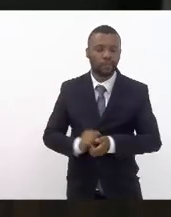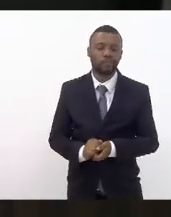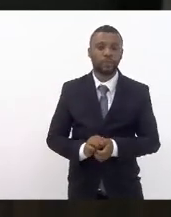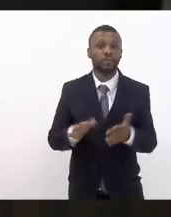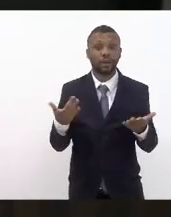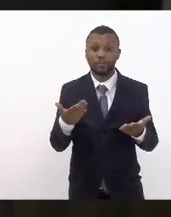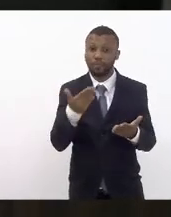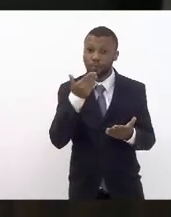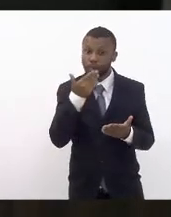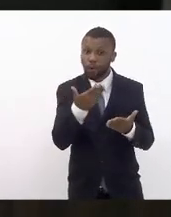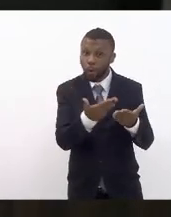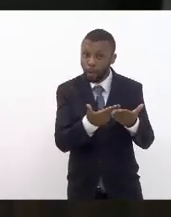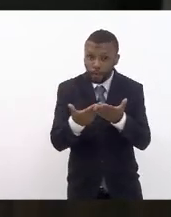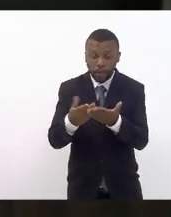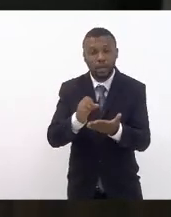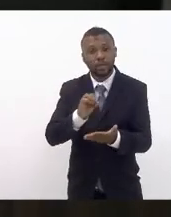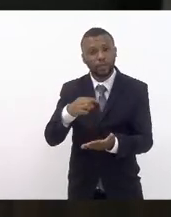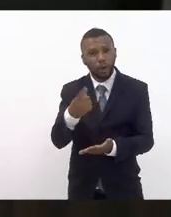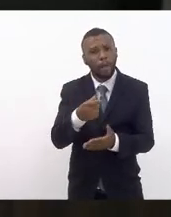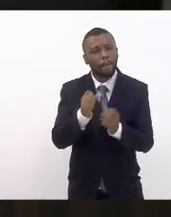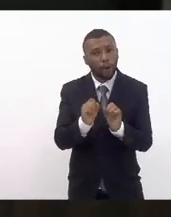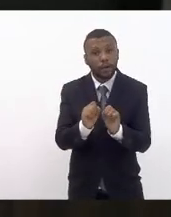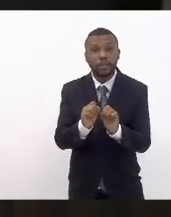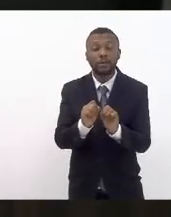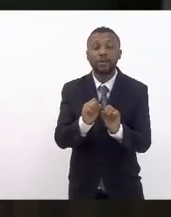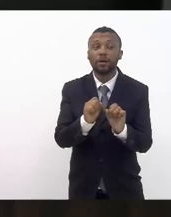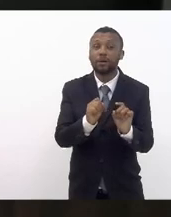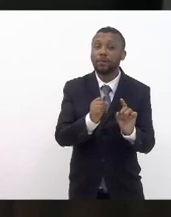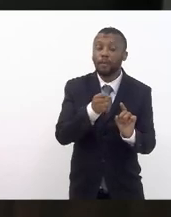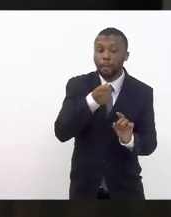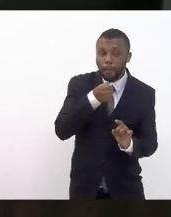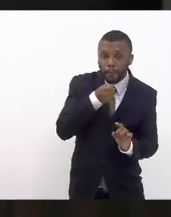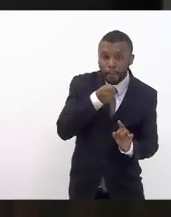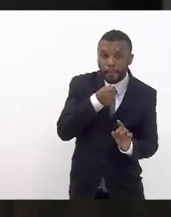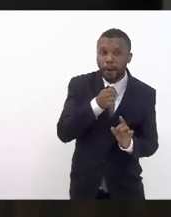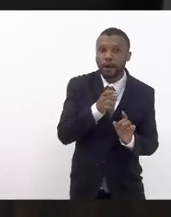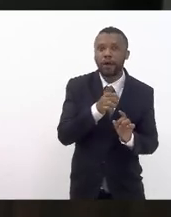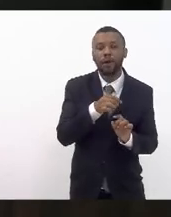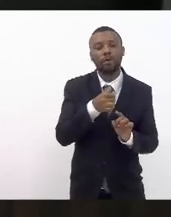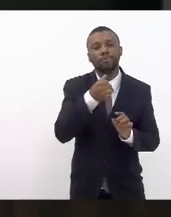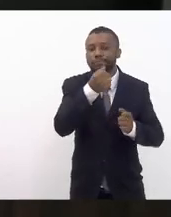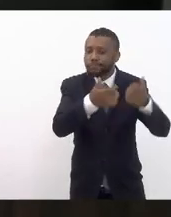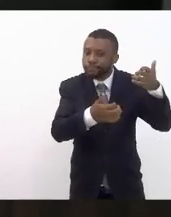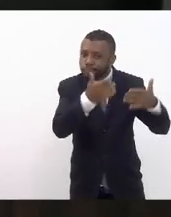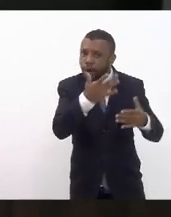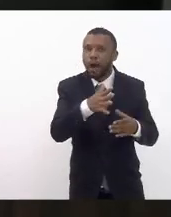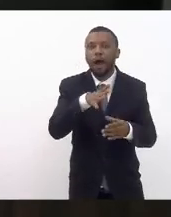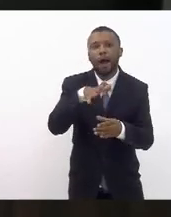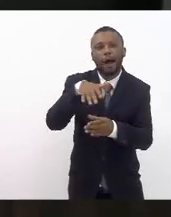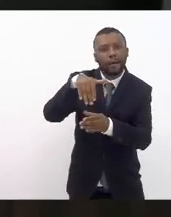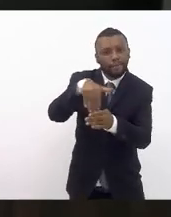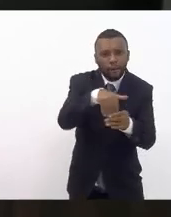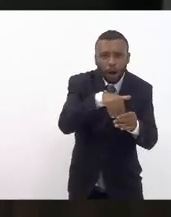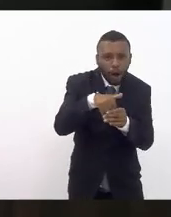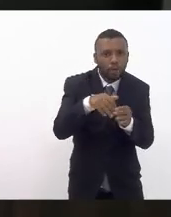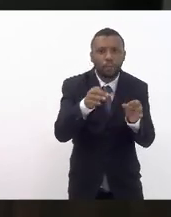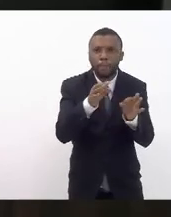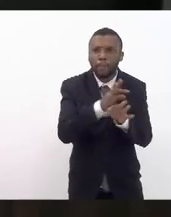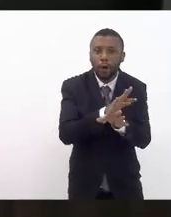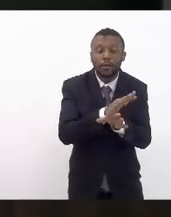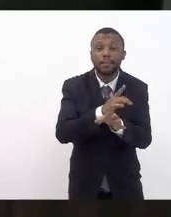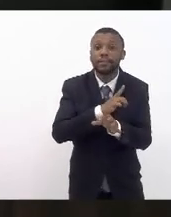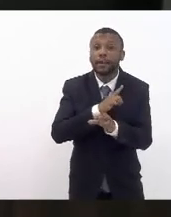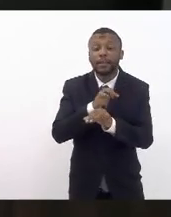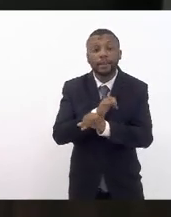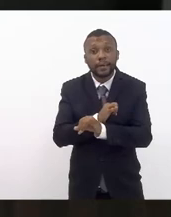fazer um encaminhamento, se a gente pode manter o microfone desse tanto, eu faço aqui a votação e vira declaração